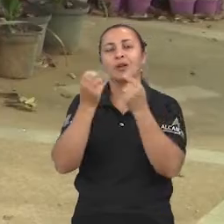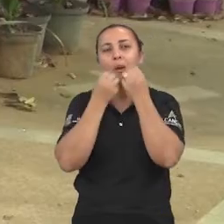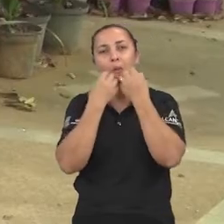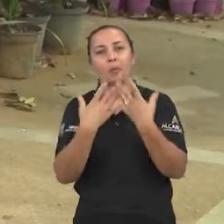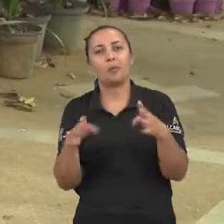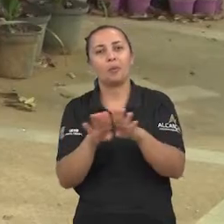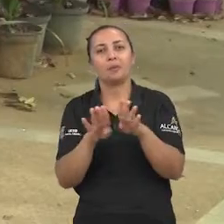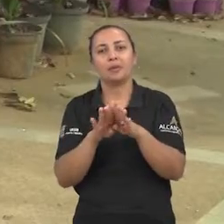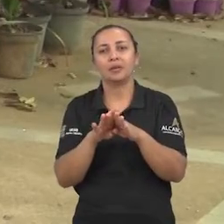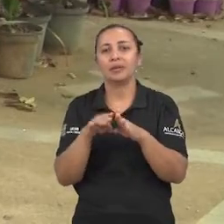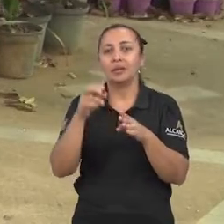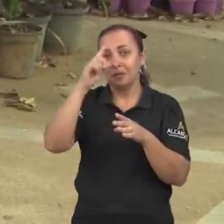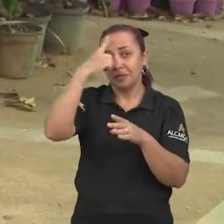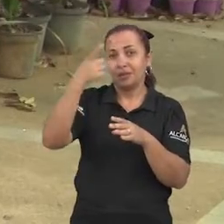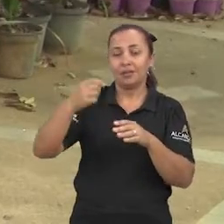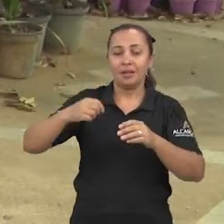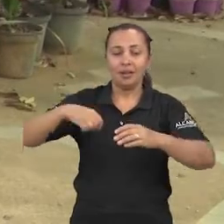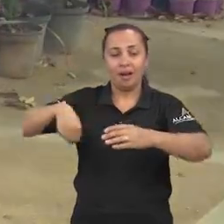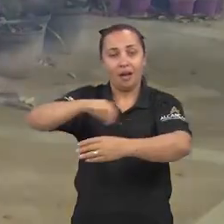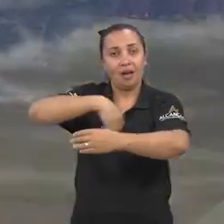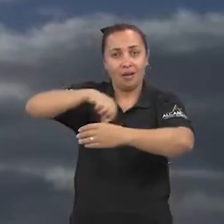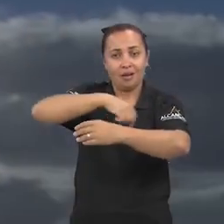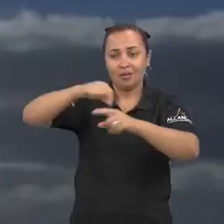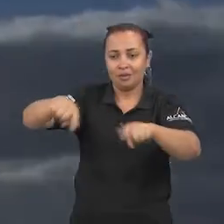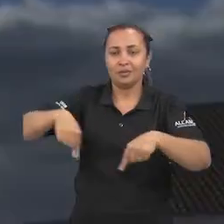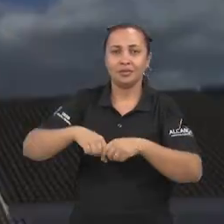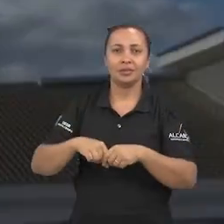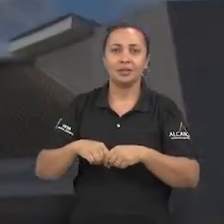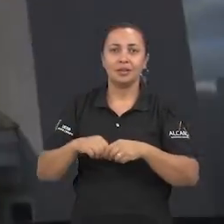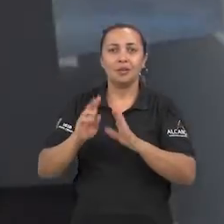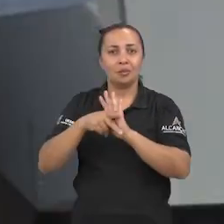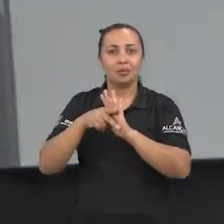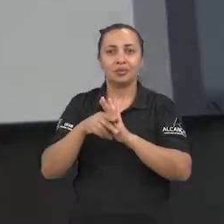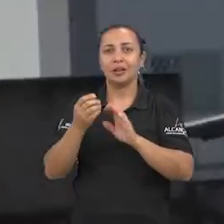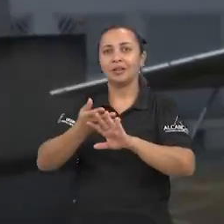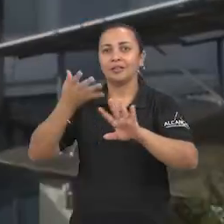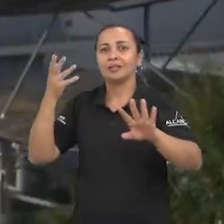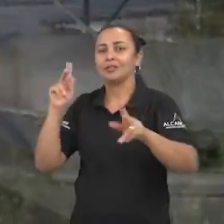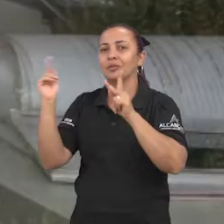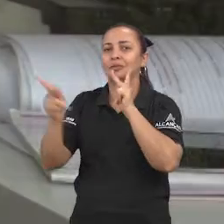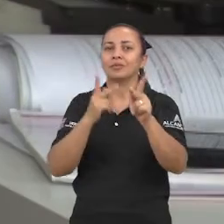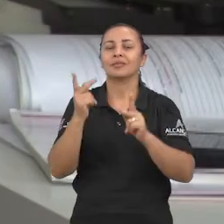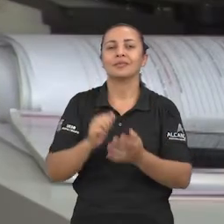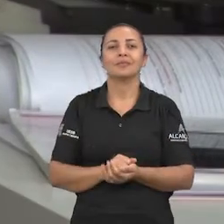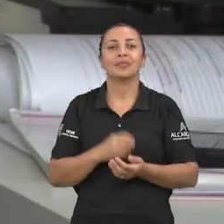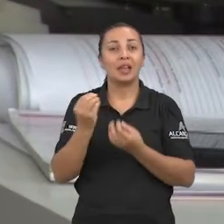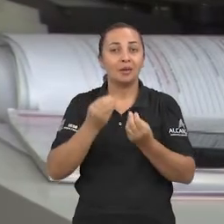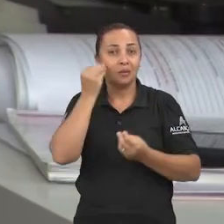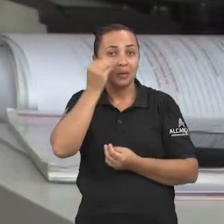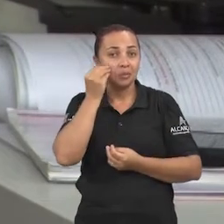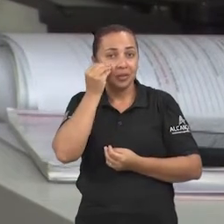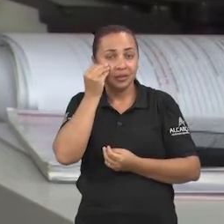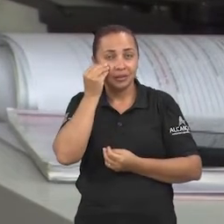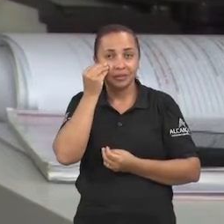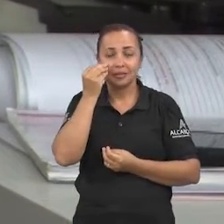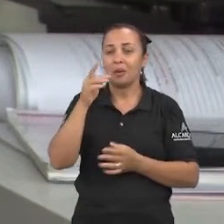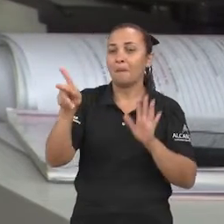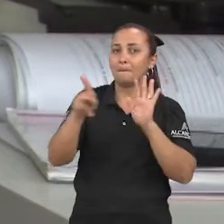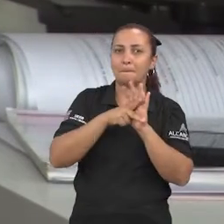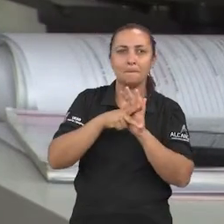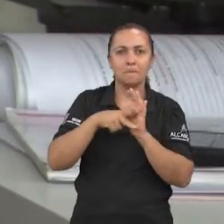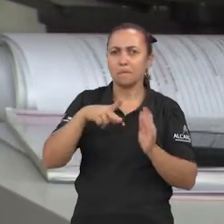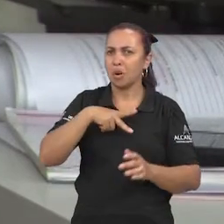ideia, a cozinha, por exemplo, ela foi projetada na saída do vento. Era como se fosse fazer uma experimentação com nós